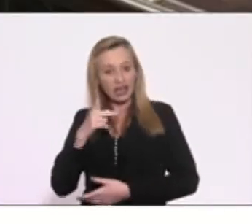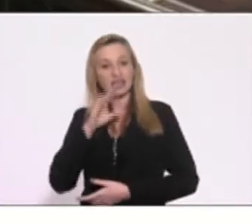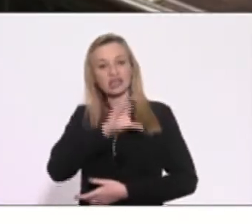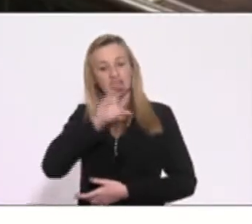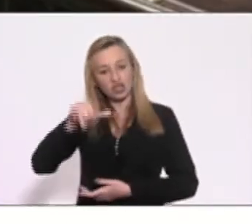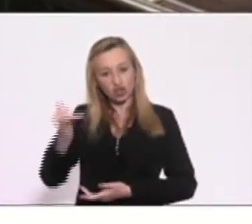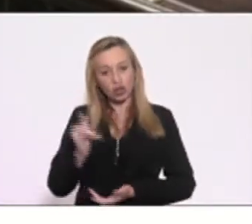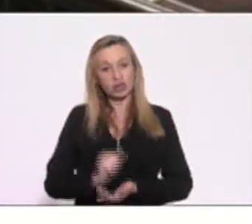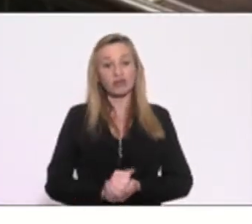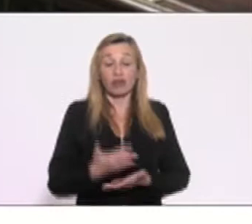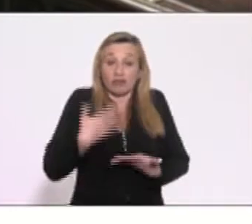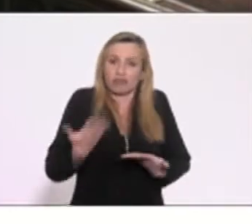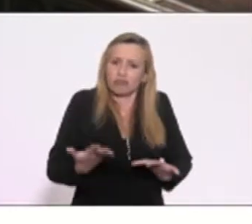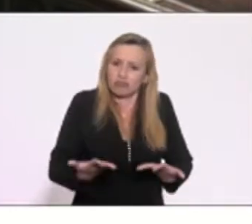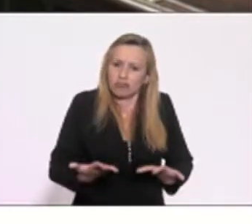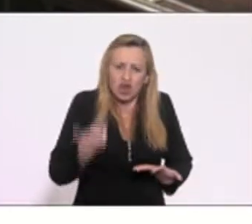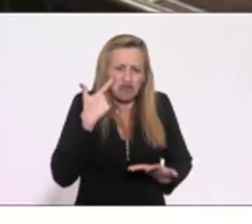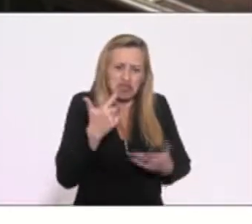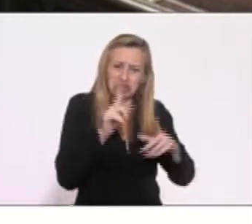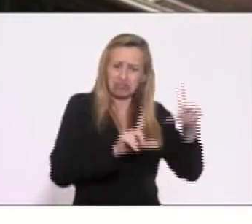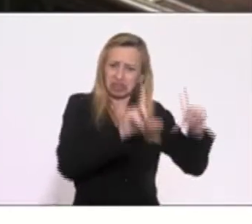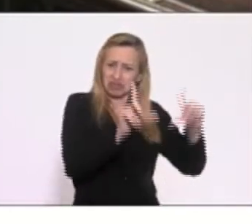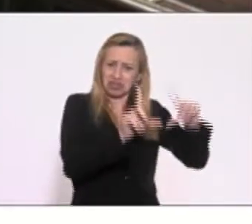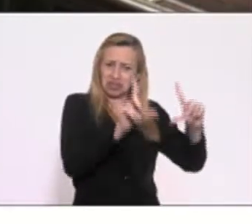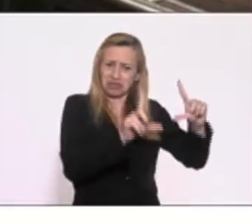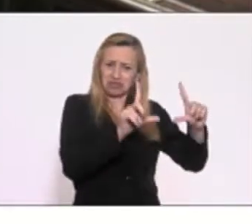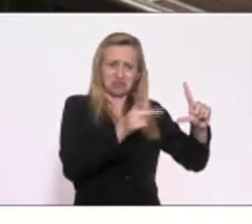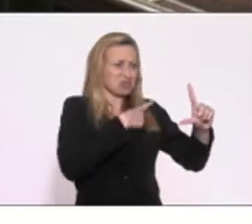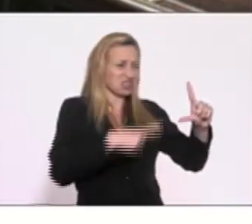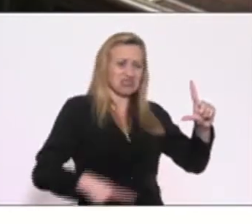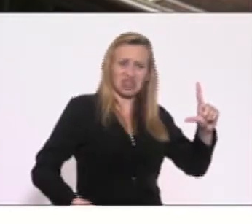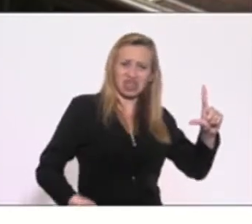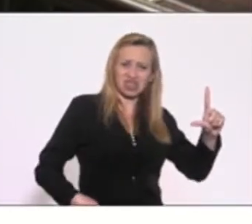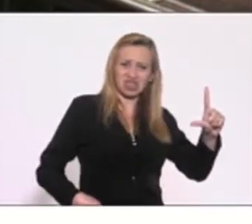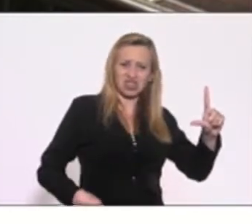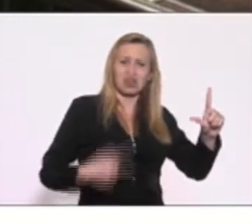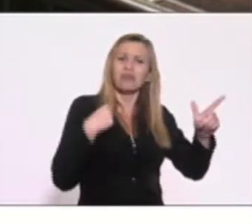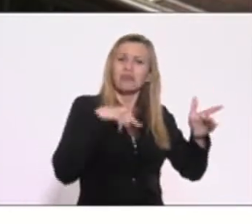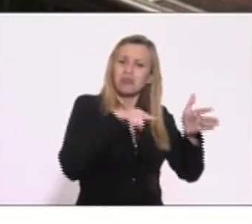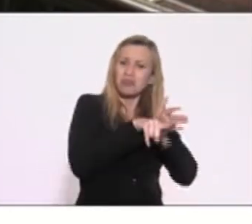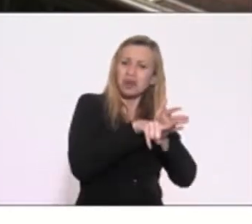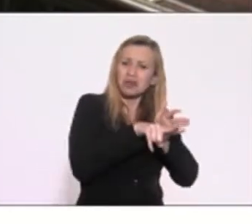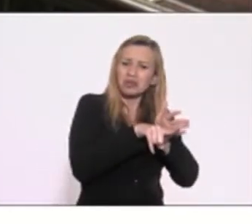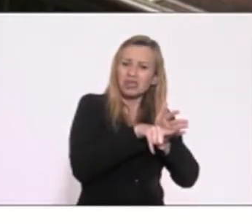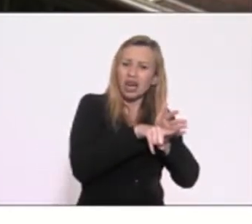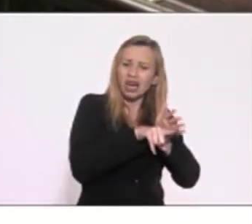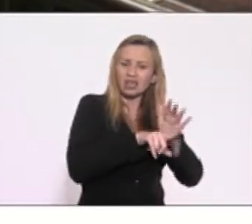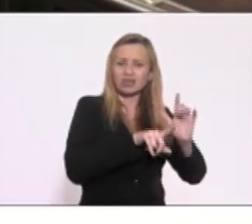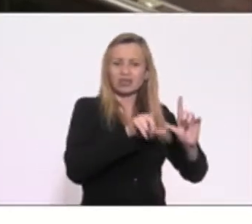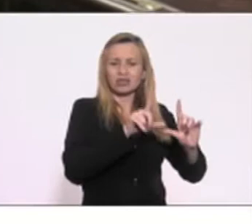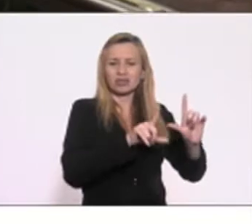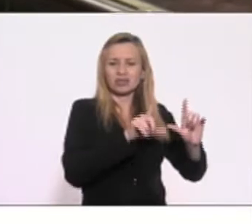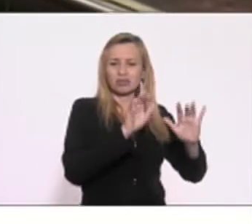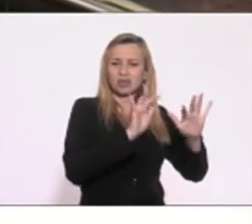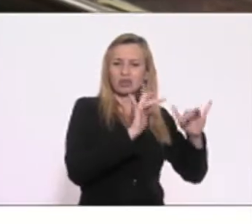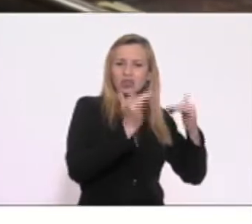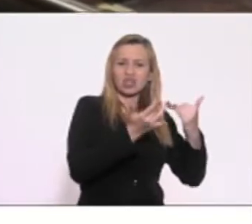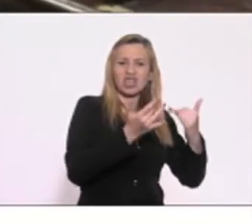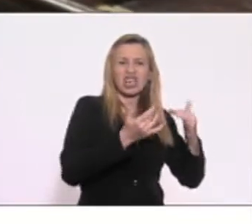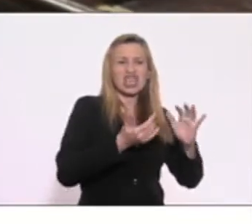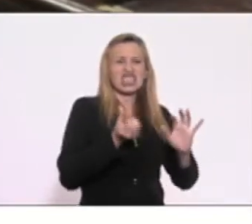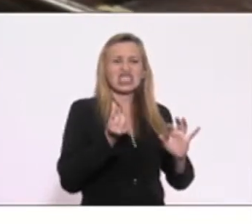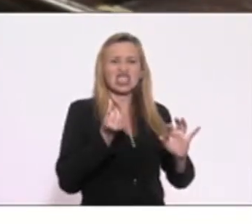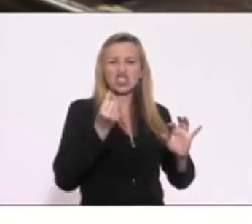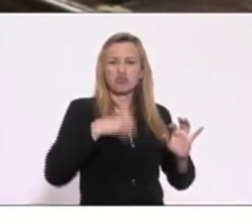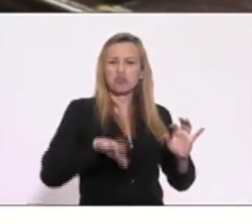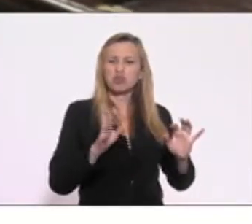CCJ, fiquei espantado, vi na televisão o presidente perguntado pela mídia sobre os 6.000 focos de incêndio, um recorde